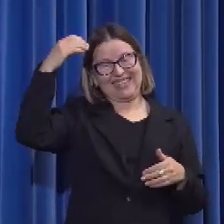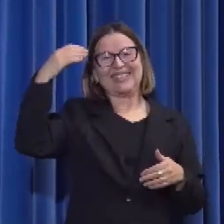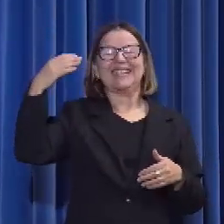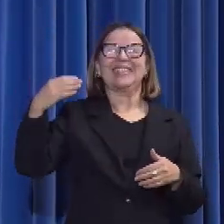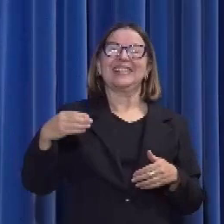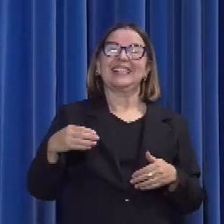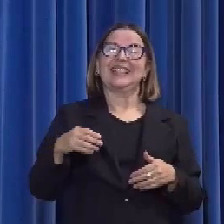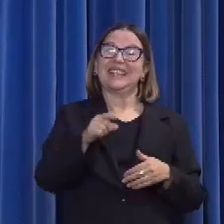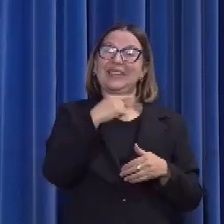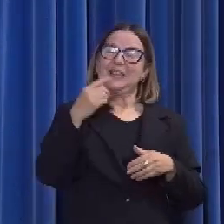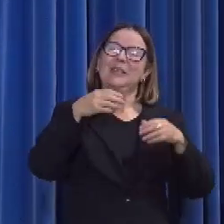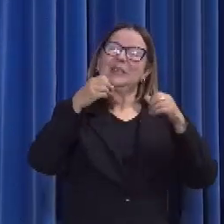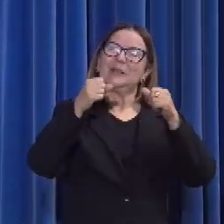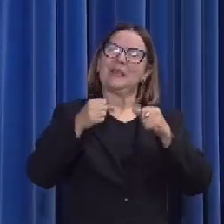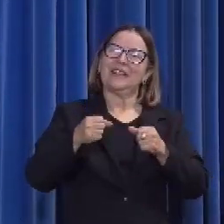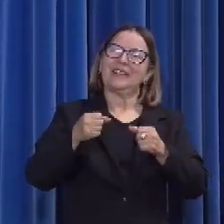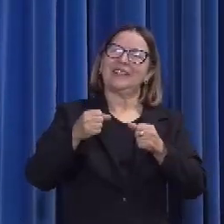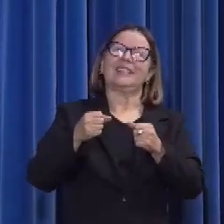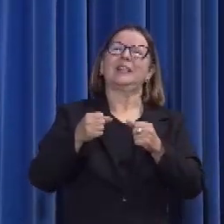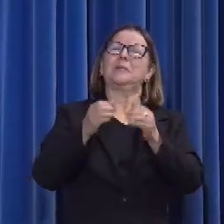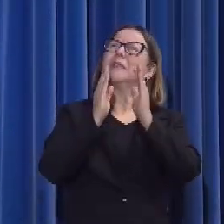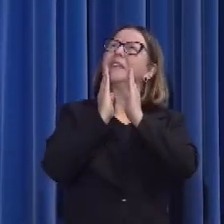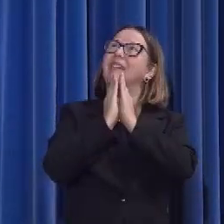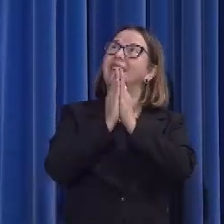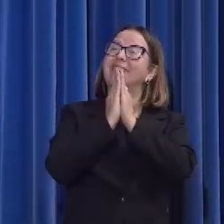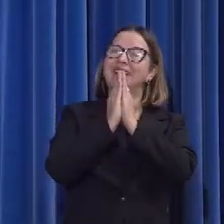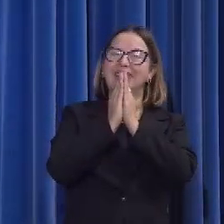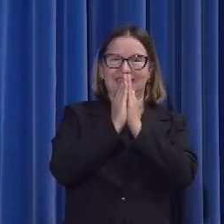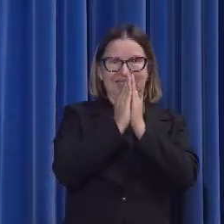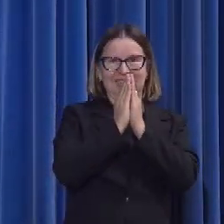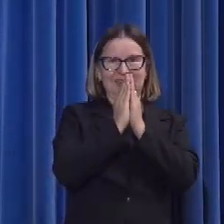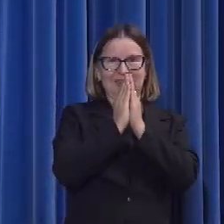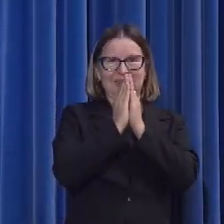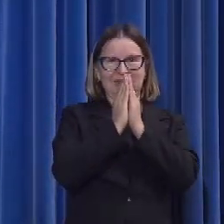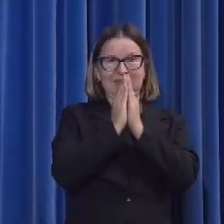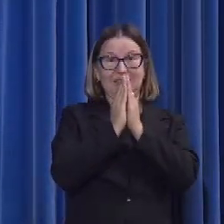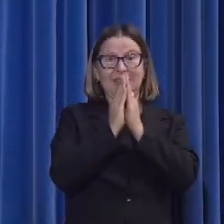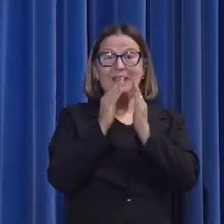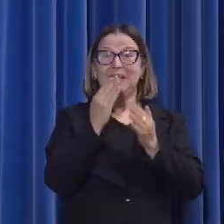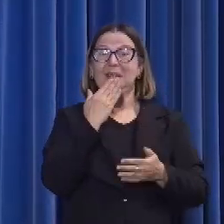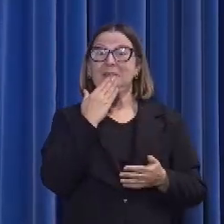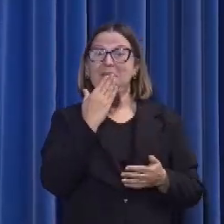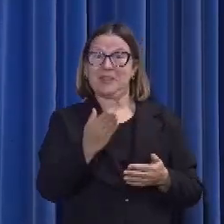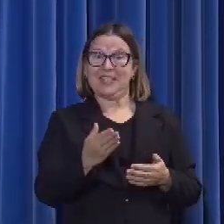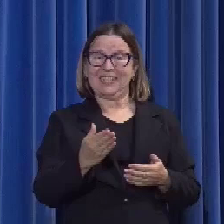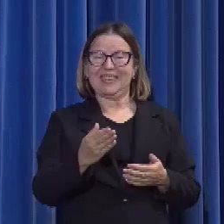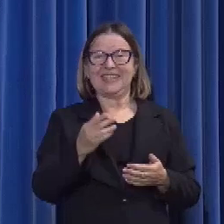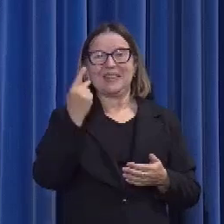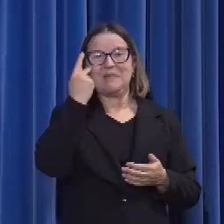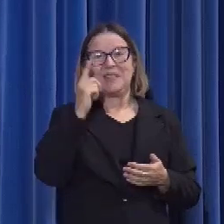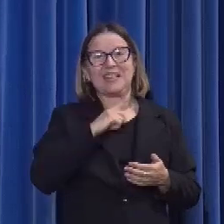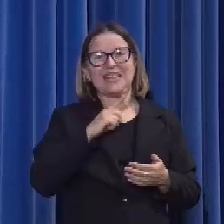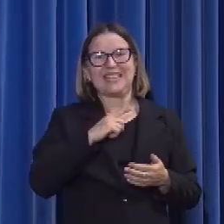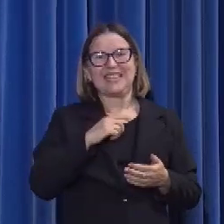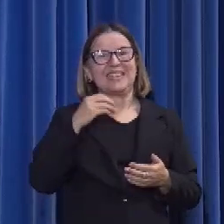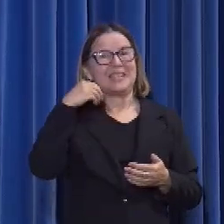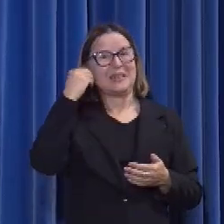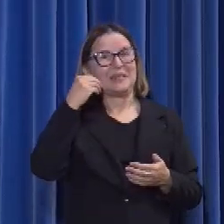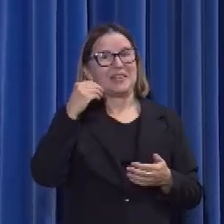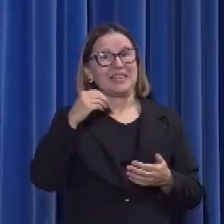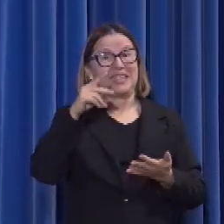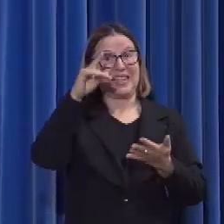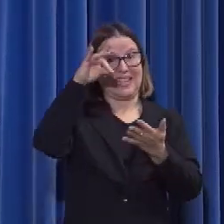Ele operar uma obra nas nossas vidas, para que nós realmente tenhamos essa experiência real de regeneração, de novo